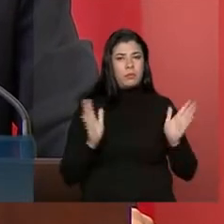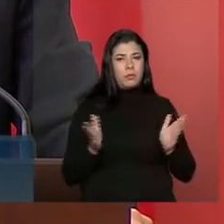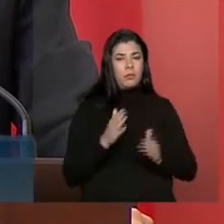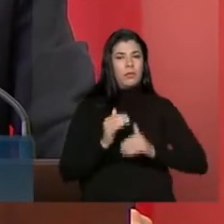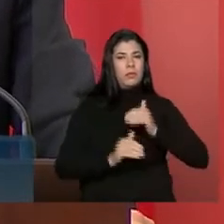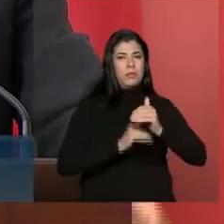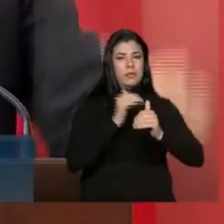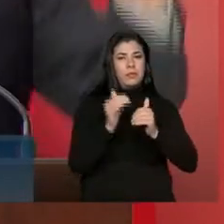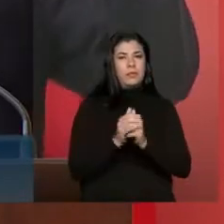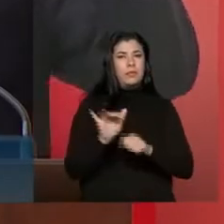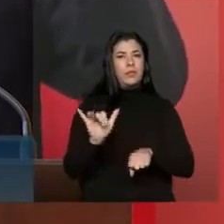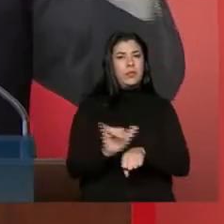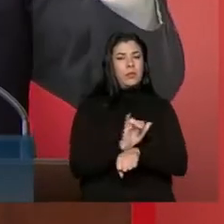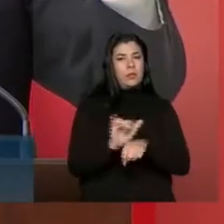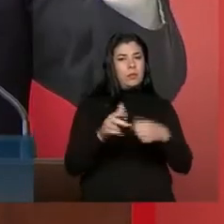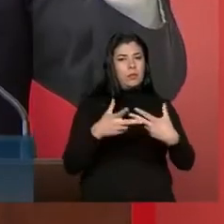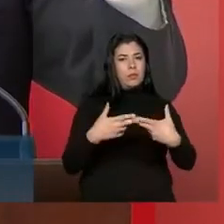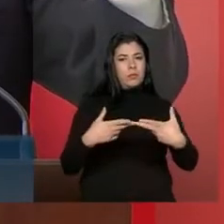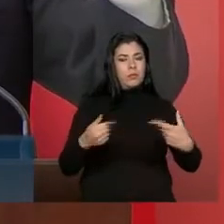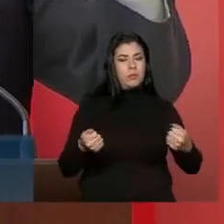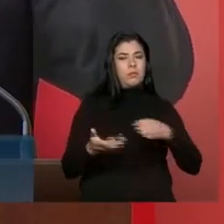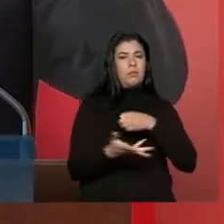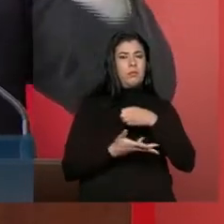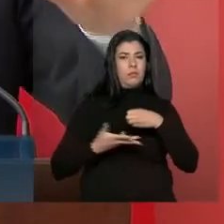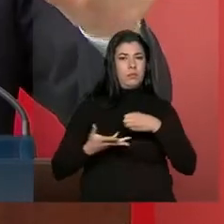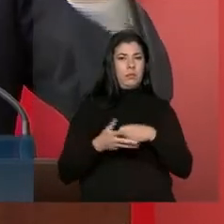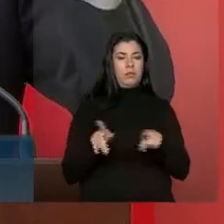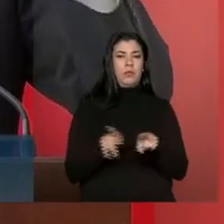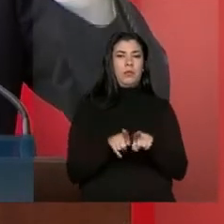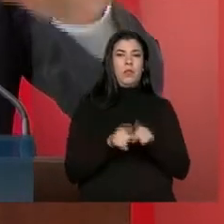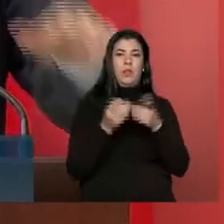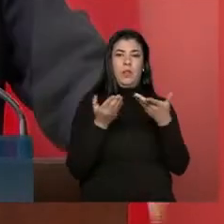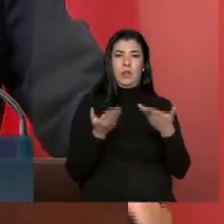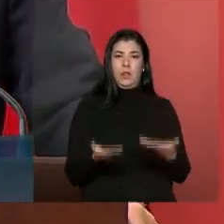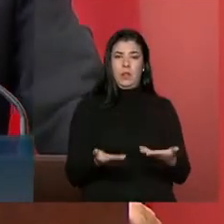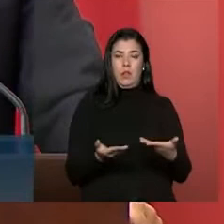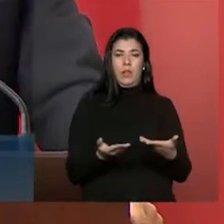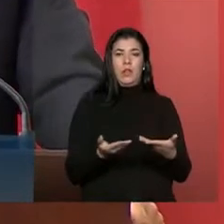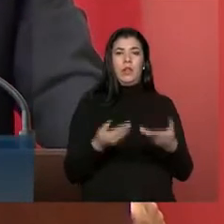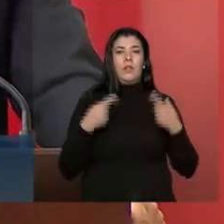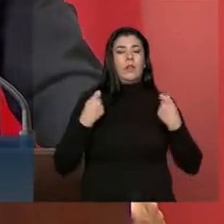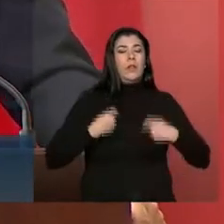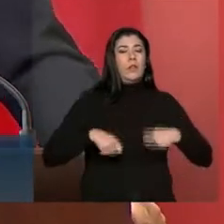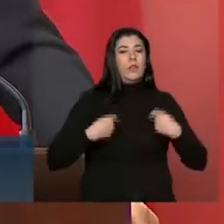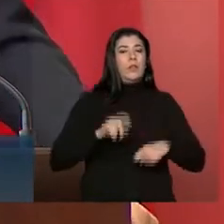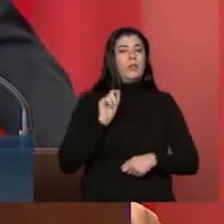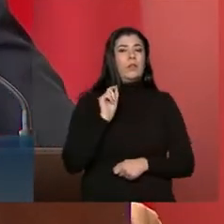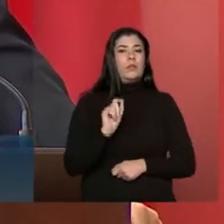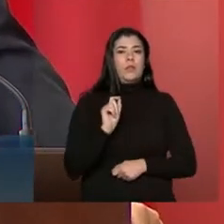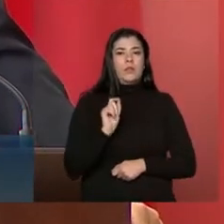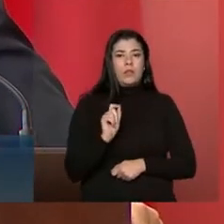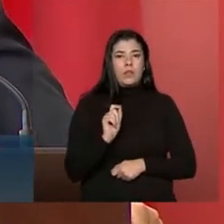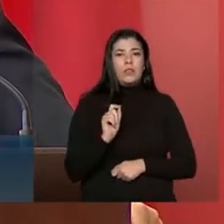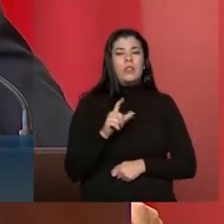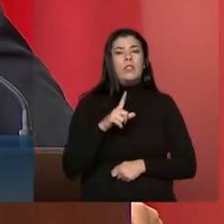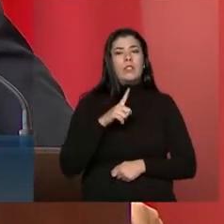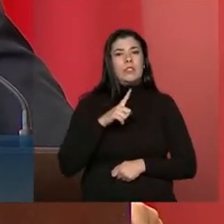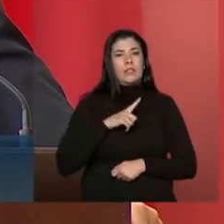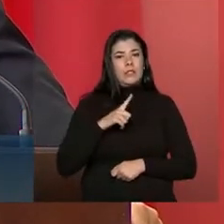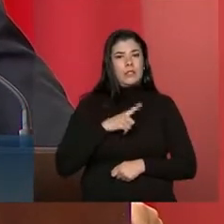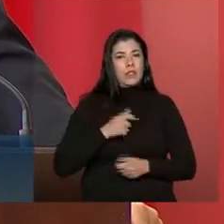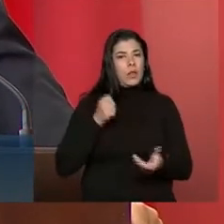de infraestrutura e isto necessita